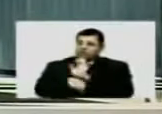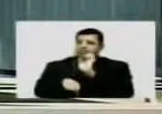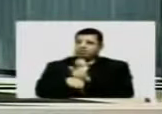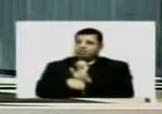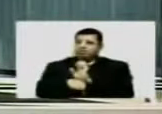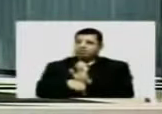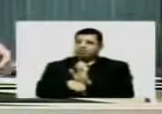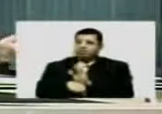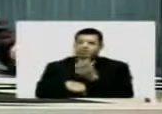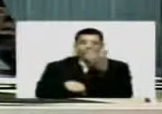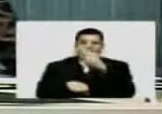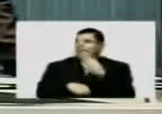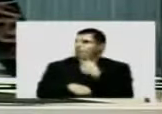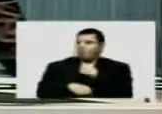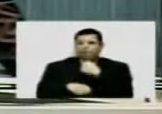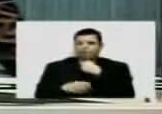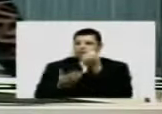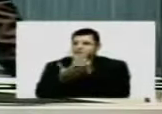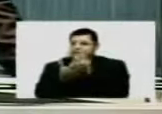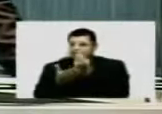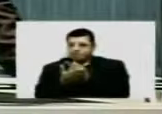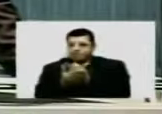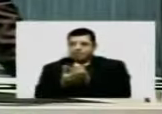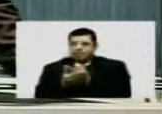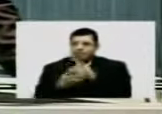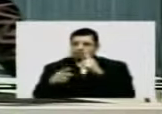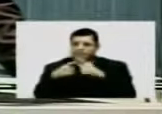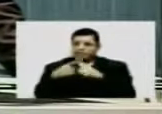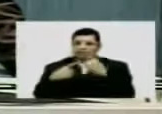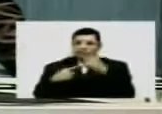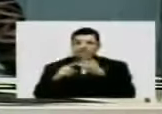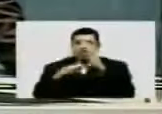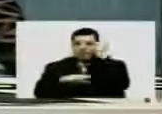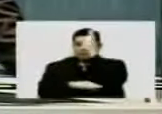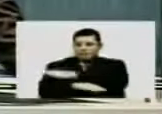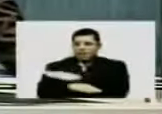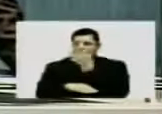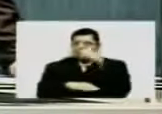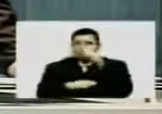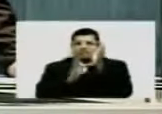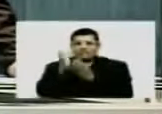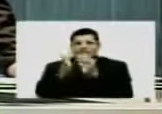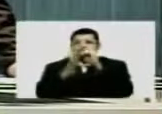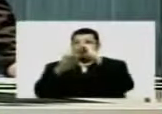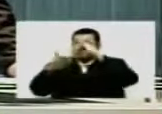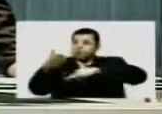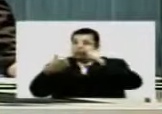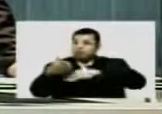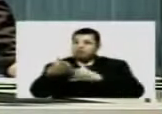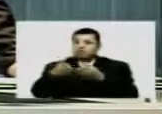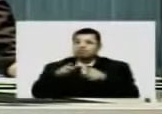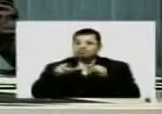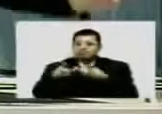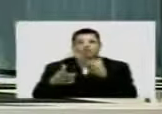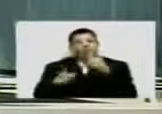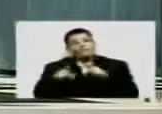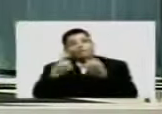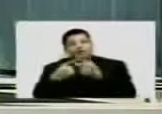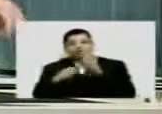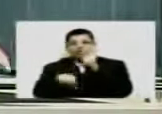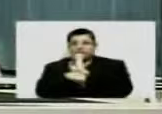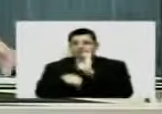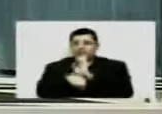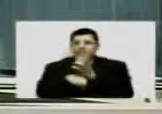estado e não pode contratar porque está negativada, não tem a certidão previdenciária. Mas